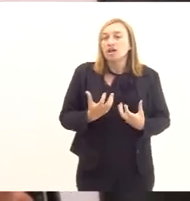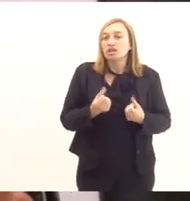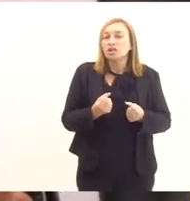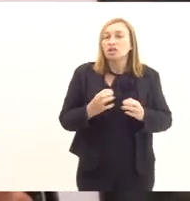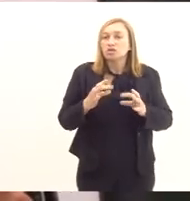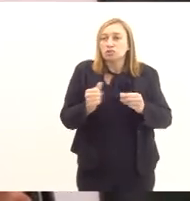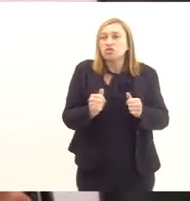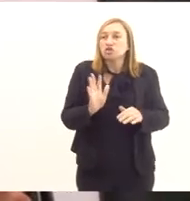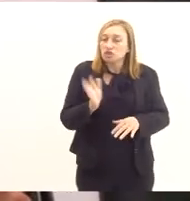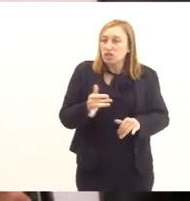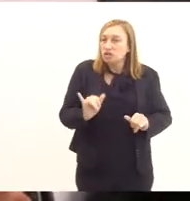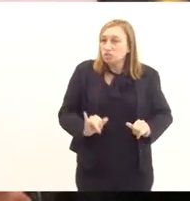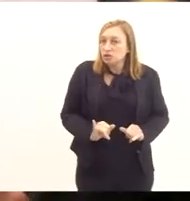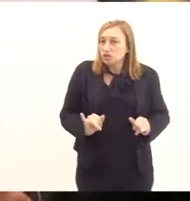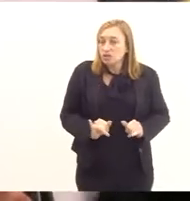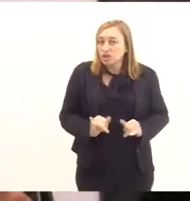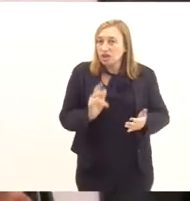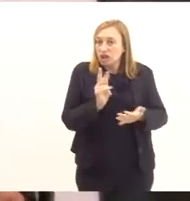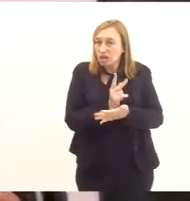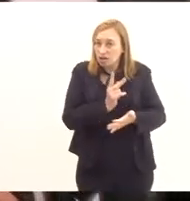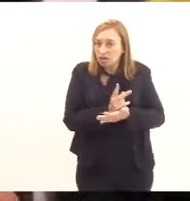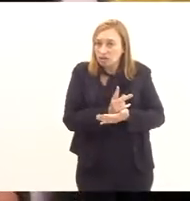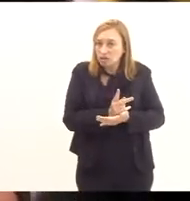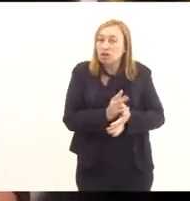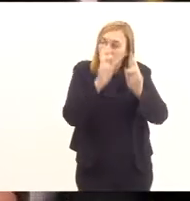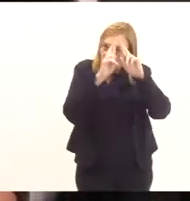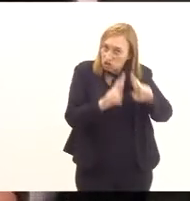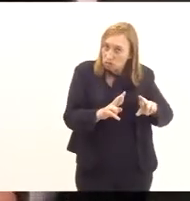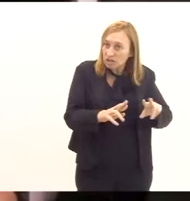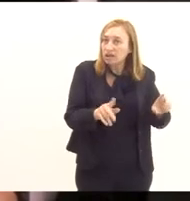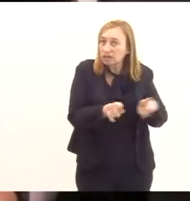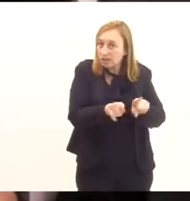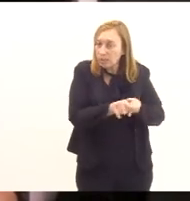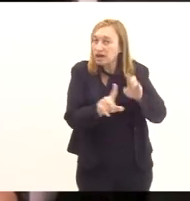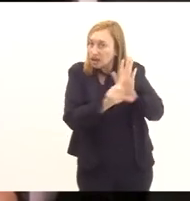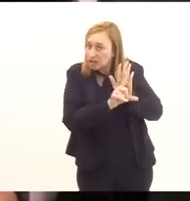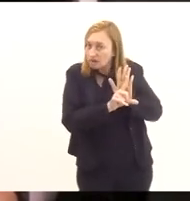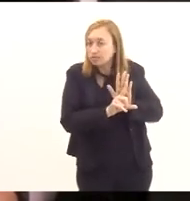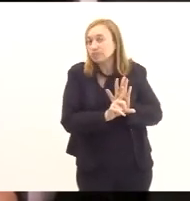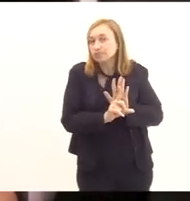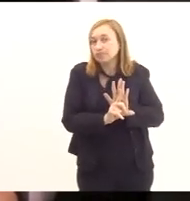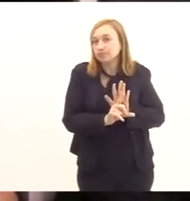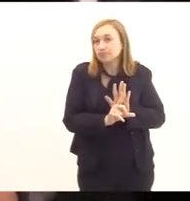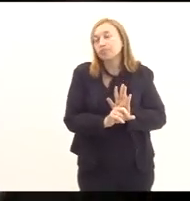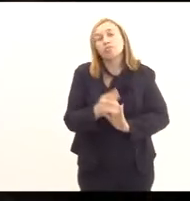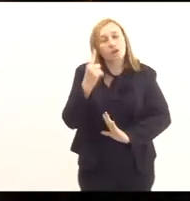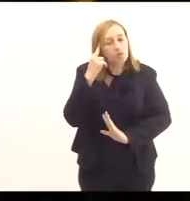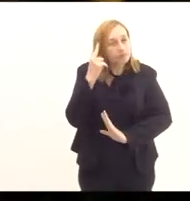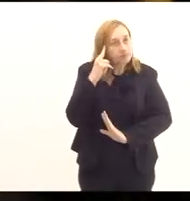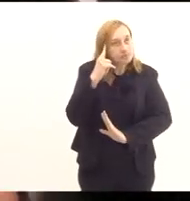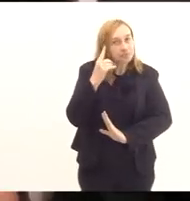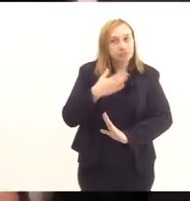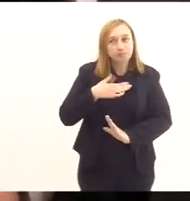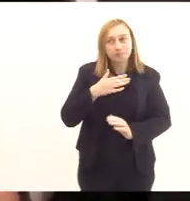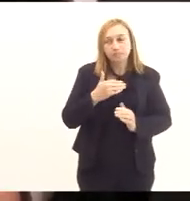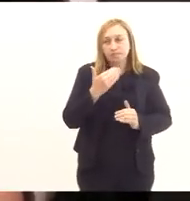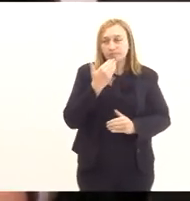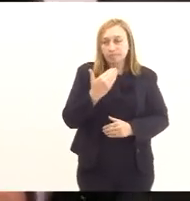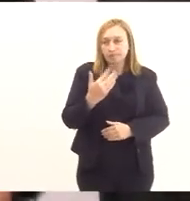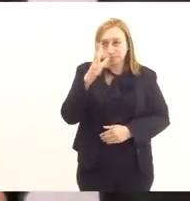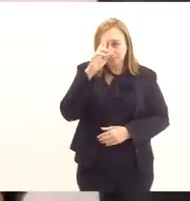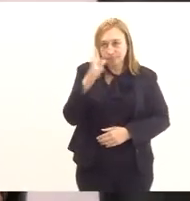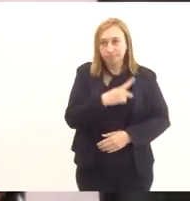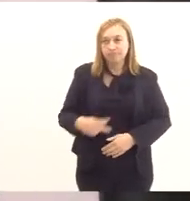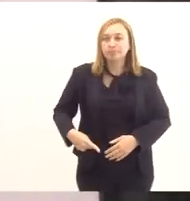respeitar a legislação então eles têm que respeitar também e assim eu penso e esse é o meu caminhonete presença